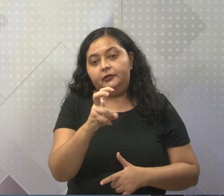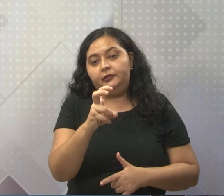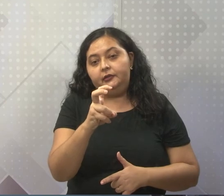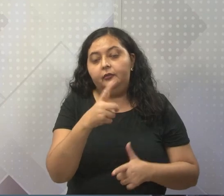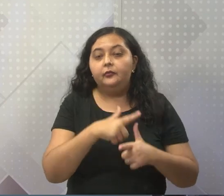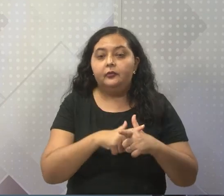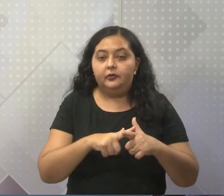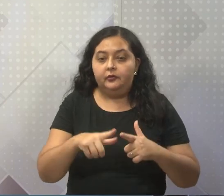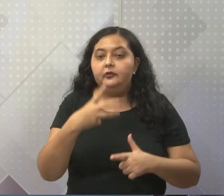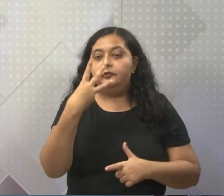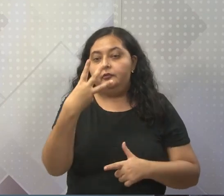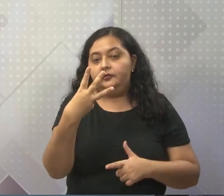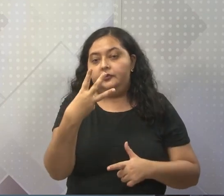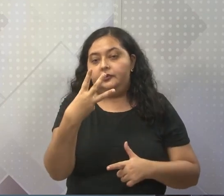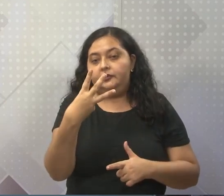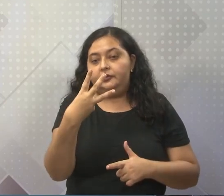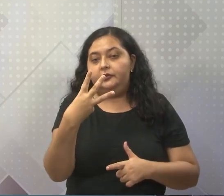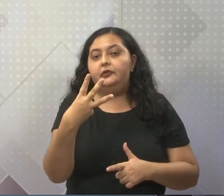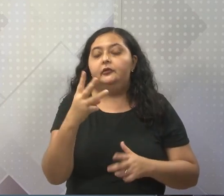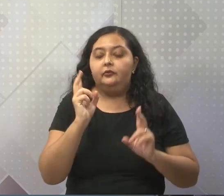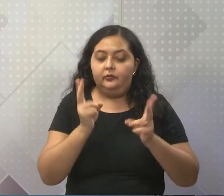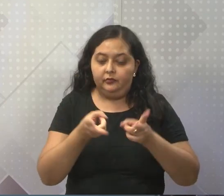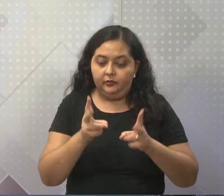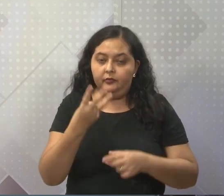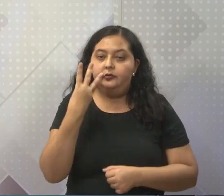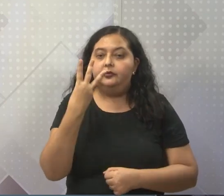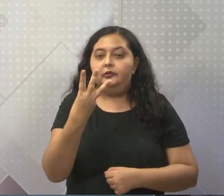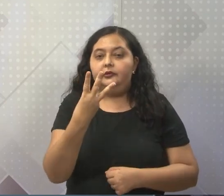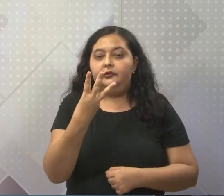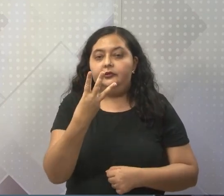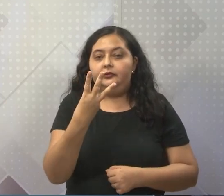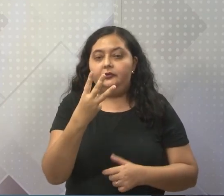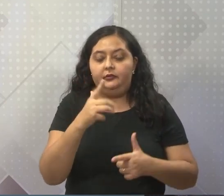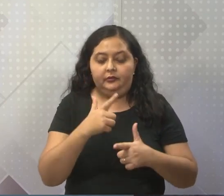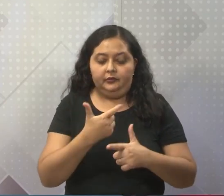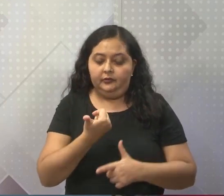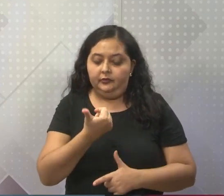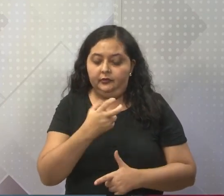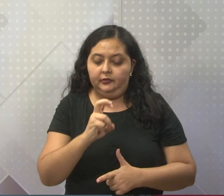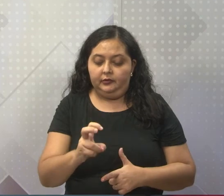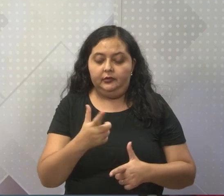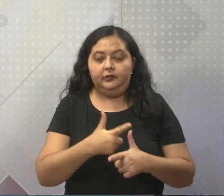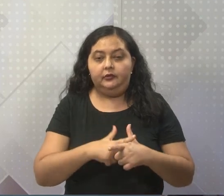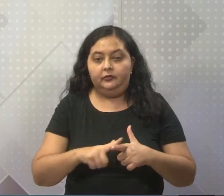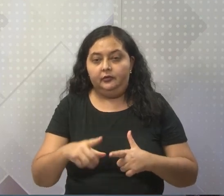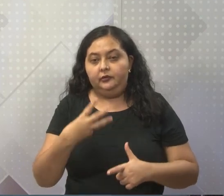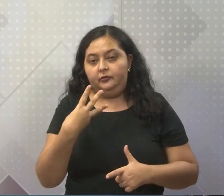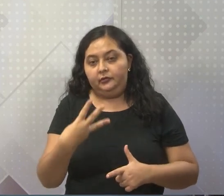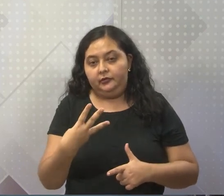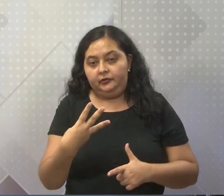pode ser dividido por 3. Continuamos no 3. 15 dividido por 3.